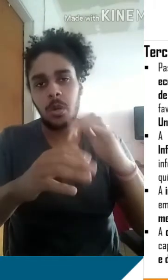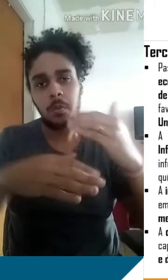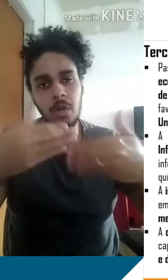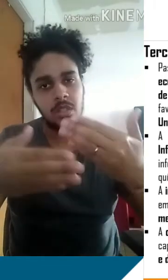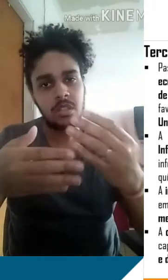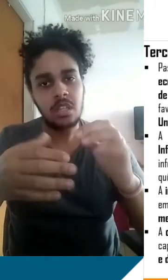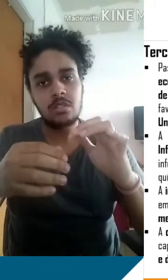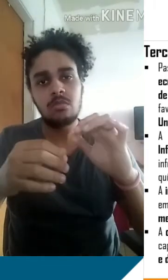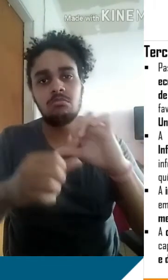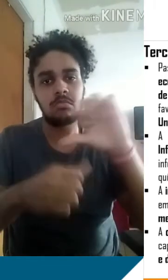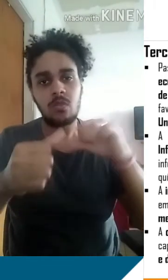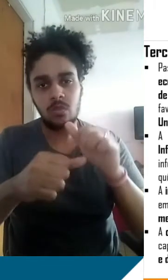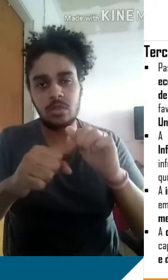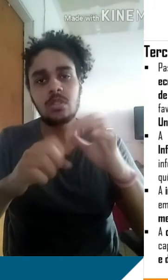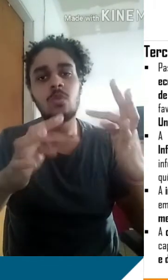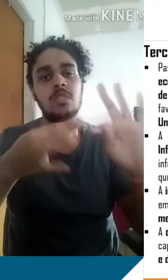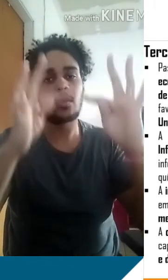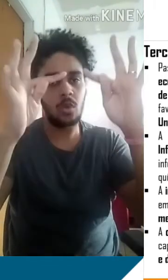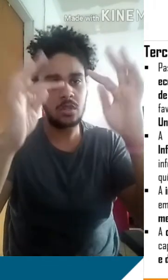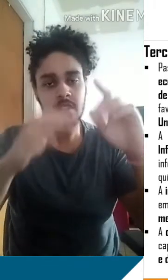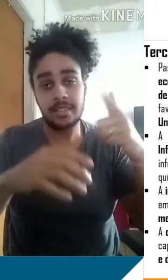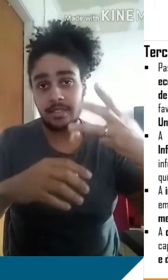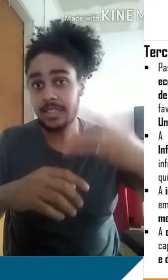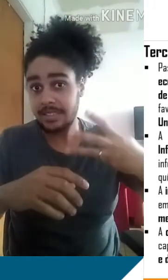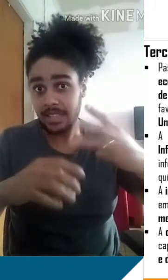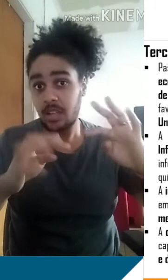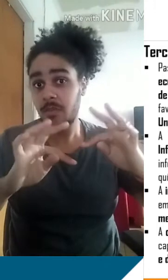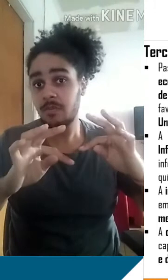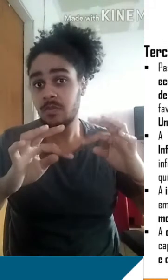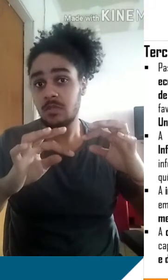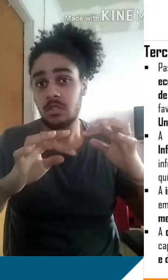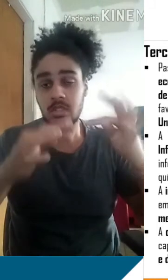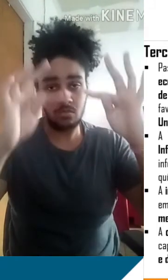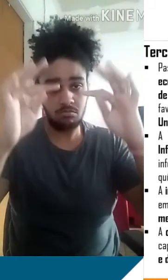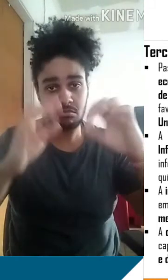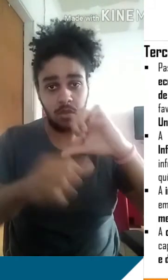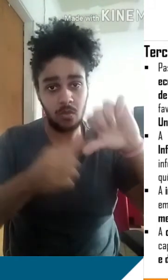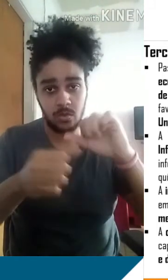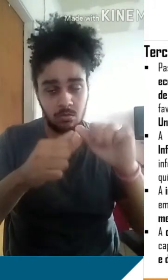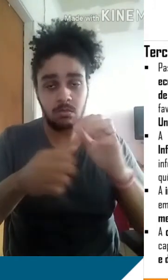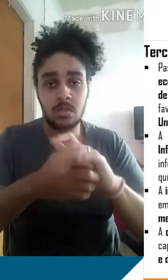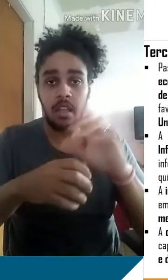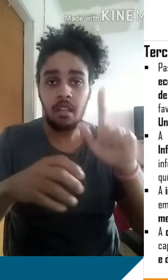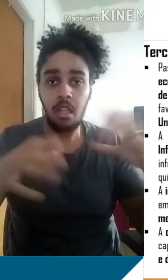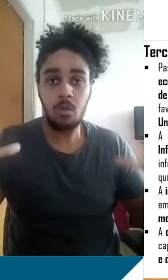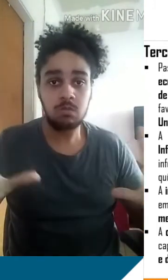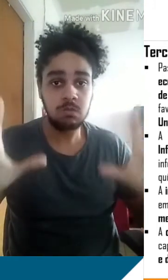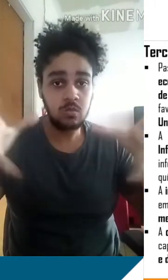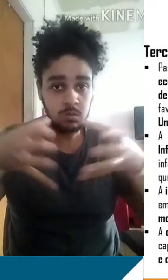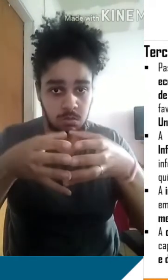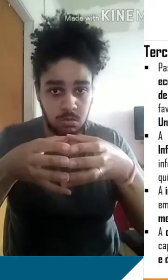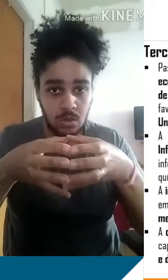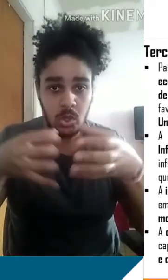revolução técnico-científica informacional, ela é um conjunto de gigantescas inovações tecnológicas no campo da informática, da microeletrônica,